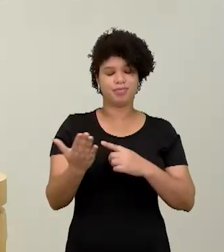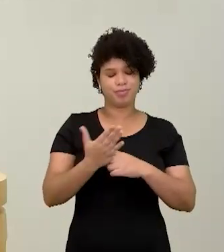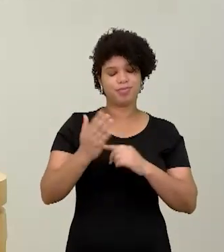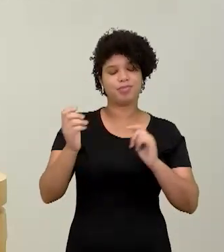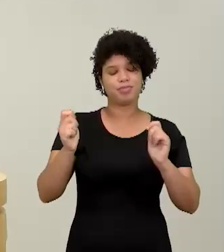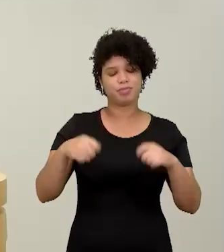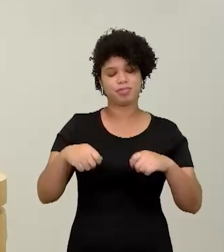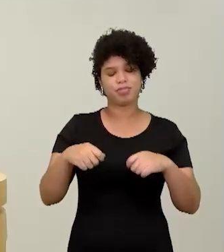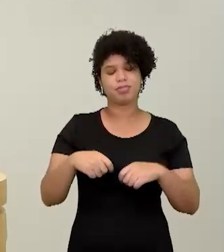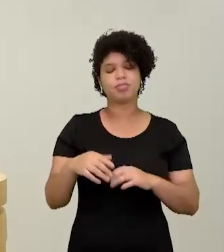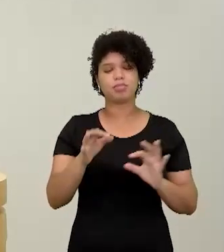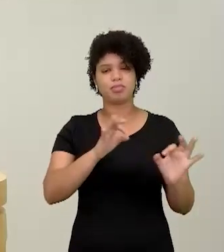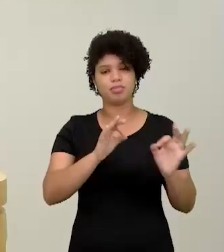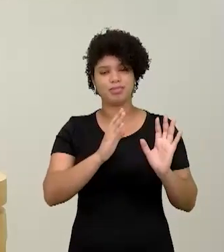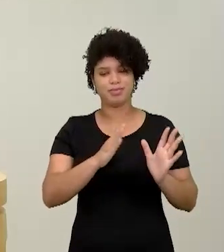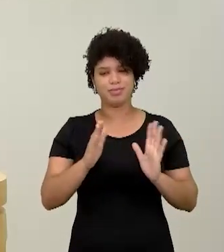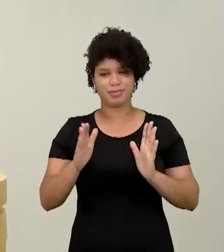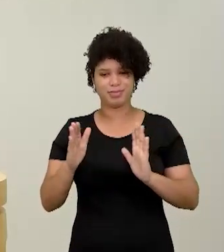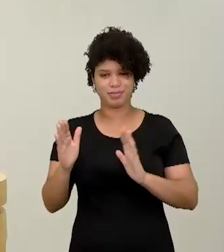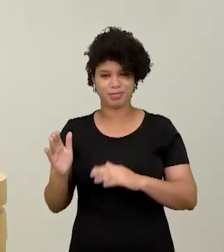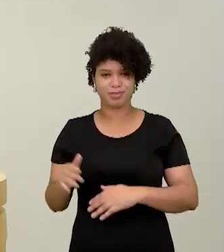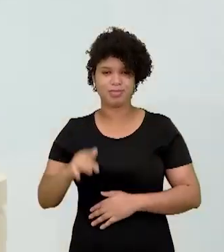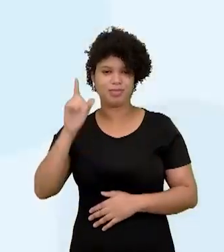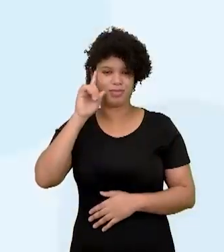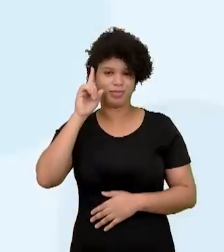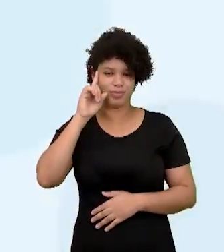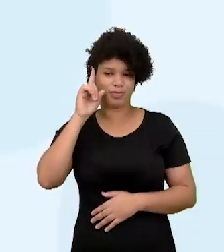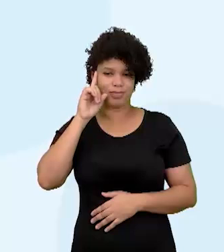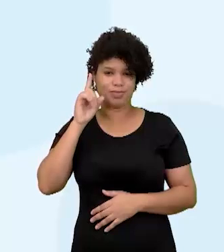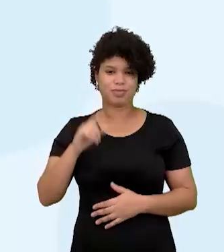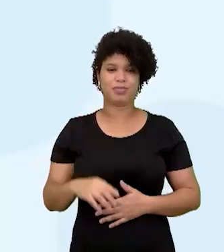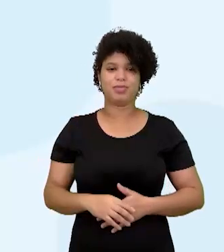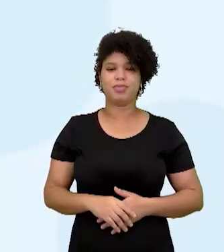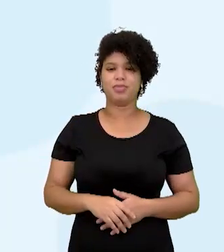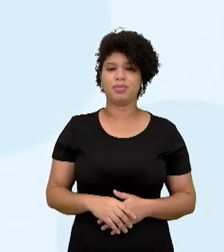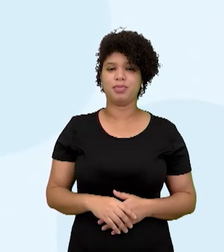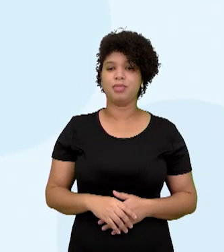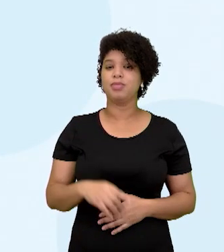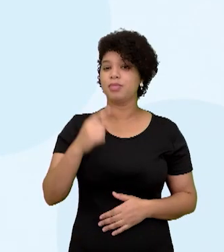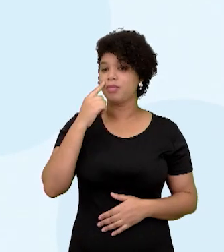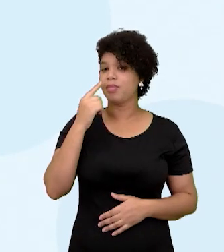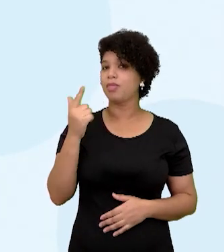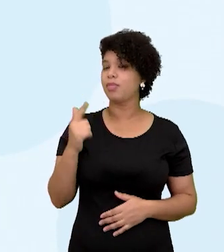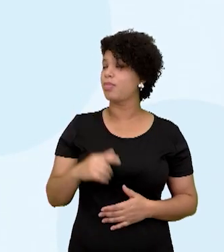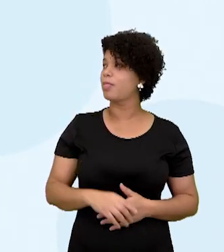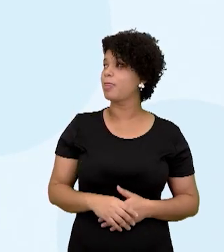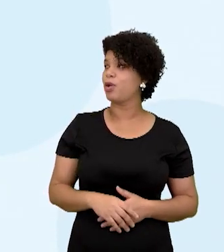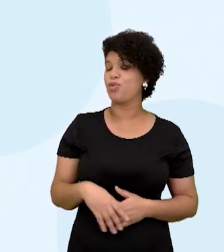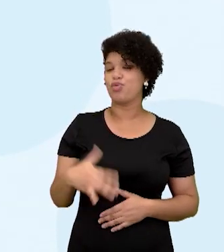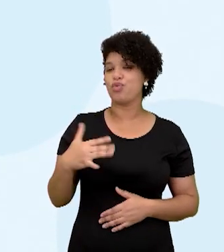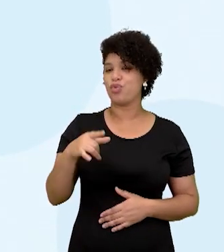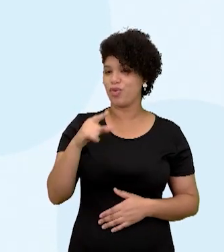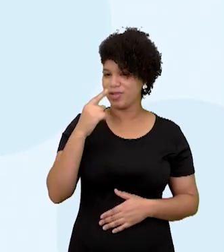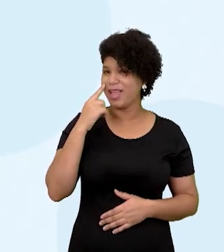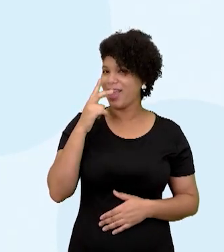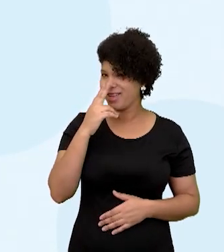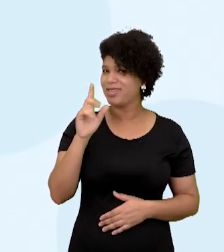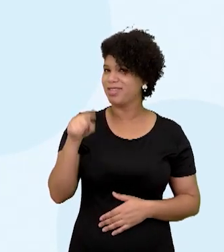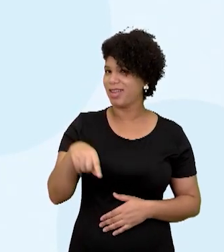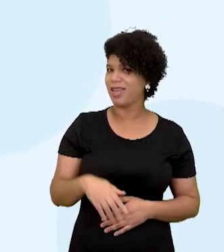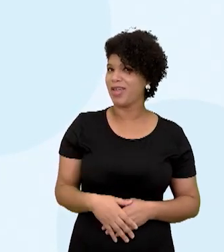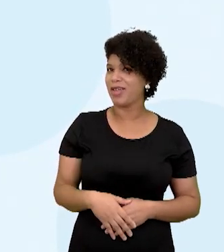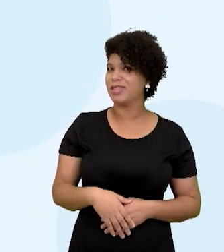ajudar a reorganizar a nossa rotina. E olha só, gente, essa aqui vocês esperavam que estaria aqui,